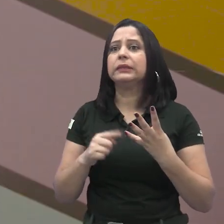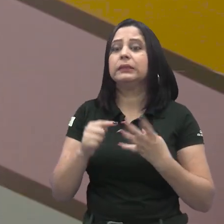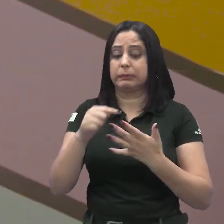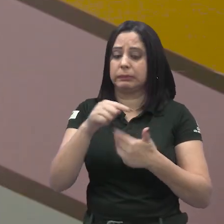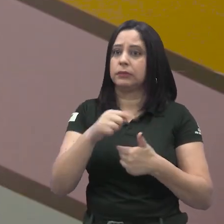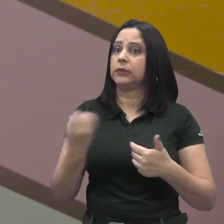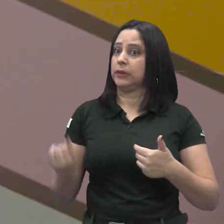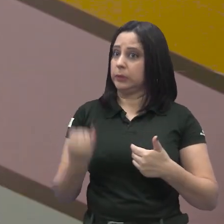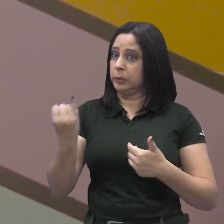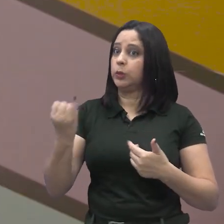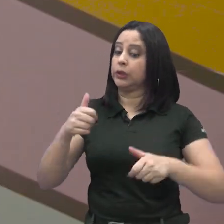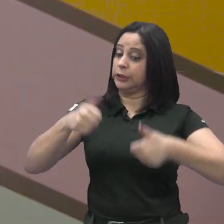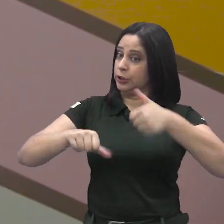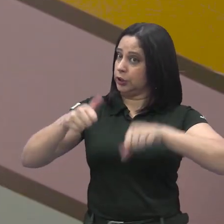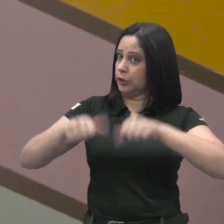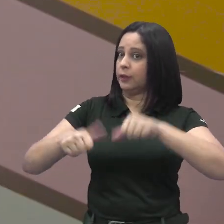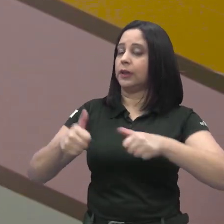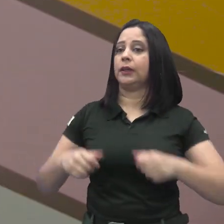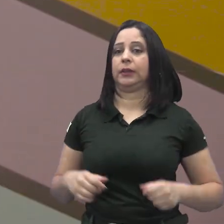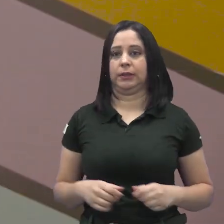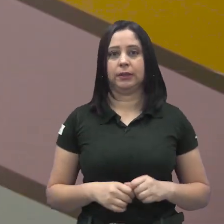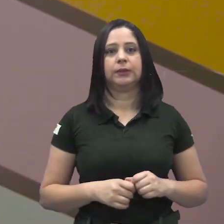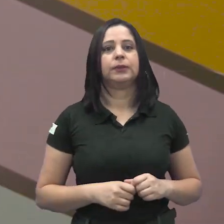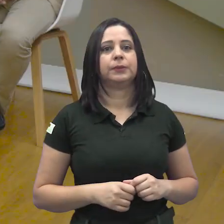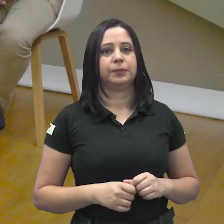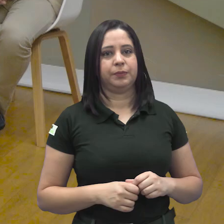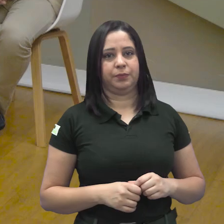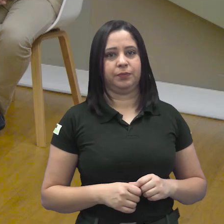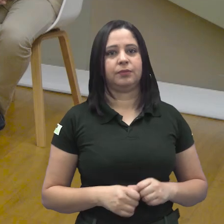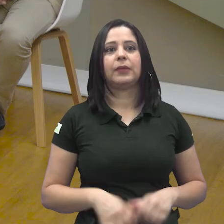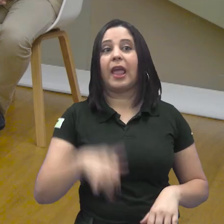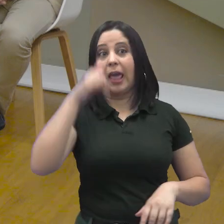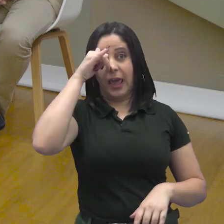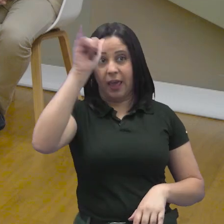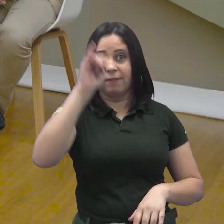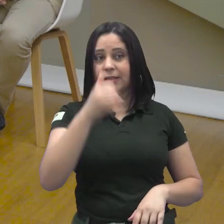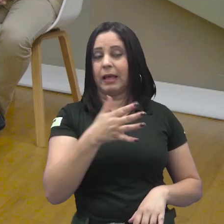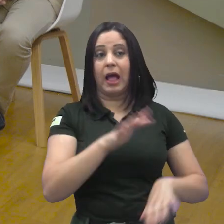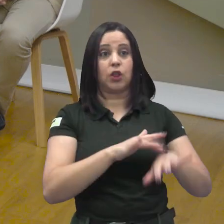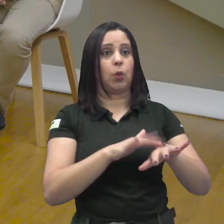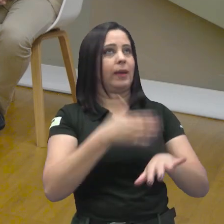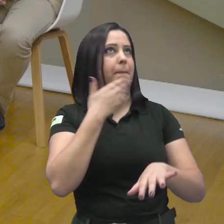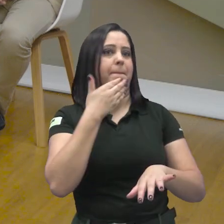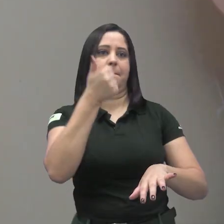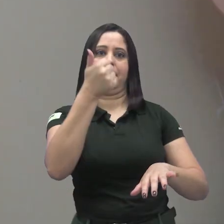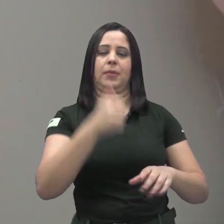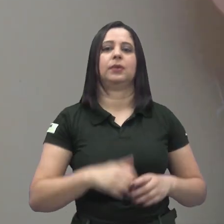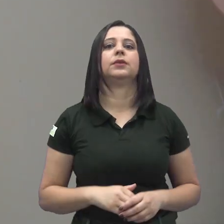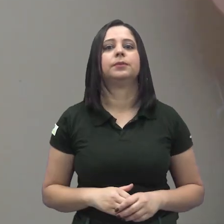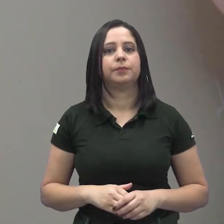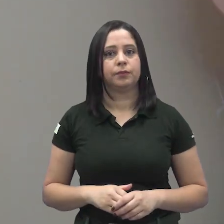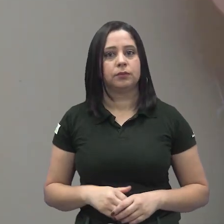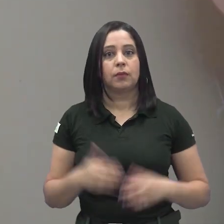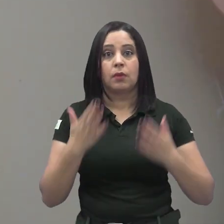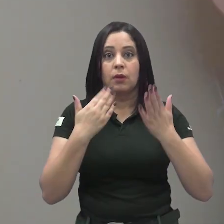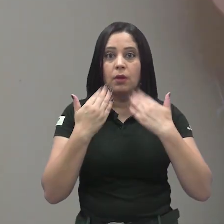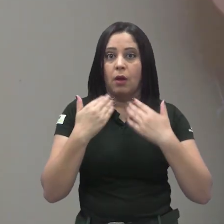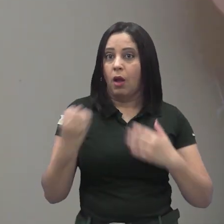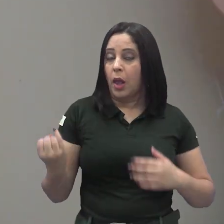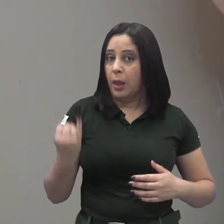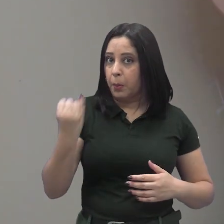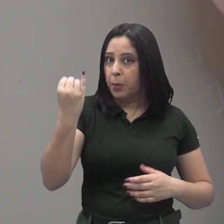né? Então, isso tudo é importante, além de medir a pressão. Ai, ótimo. É isso aí. Prevenção sempre, né, doutor? Gente, olha só que